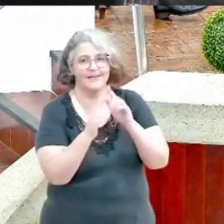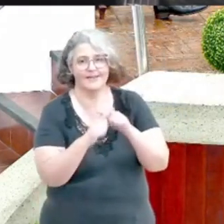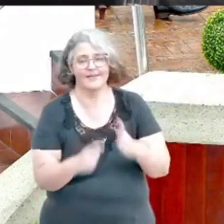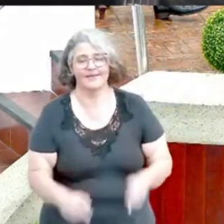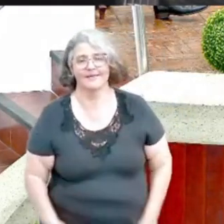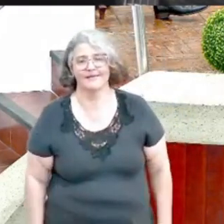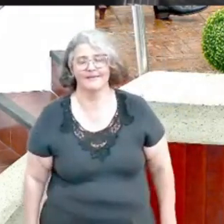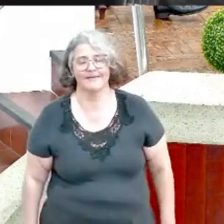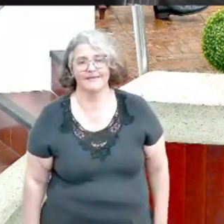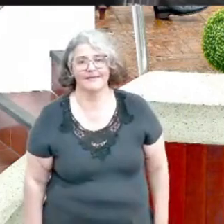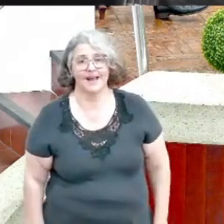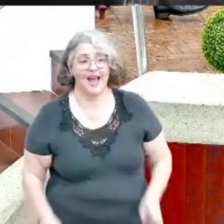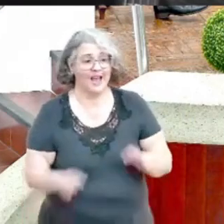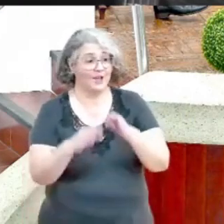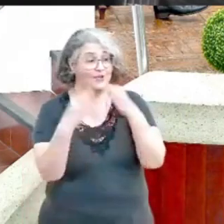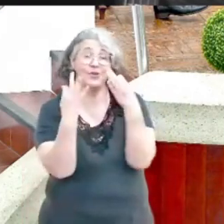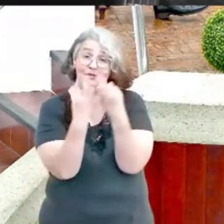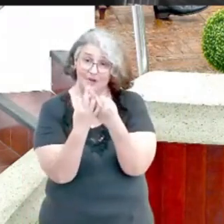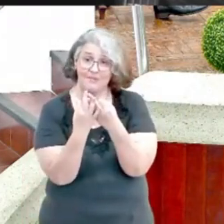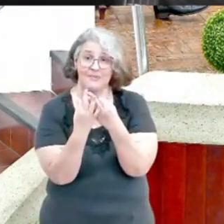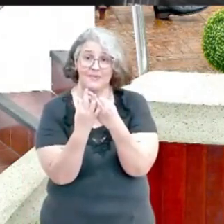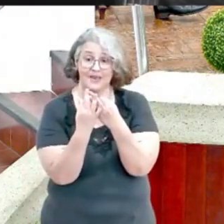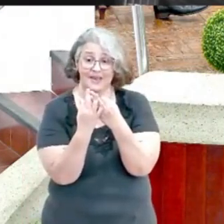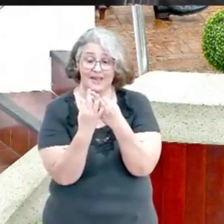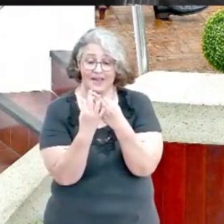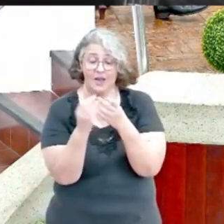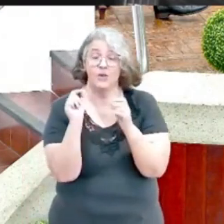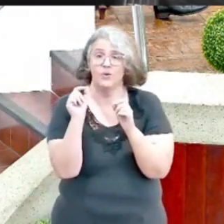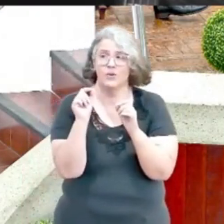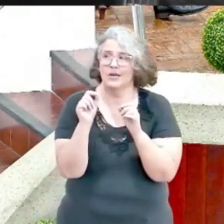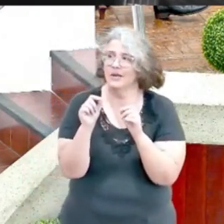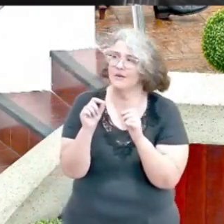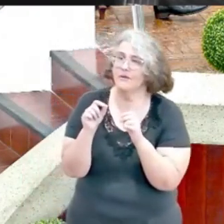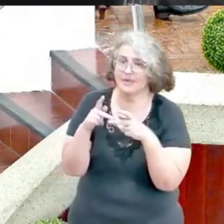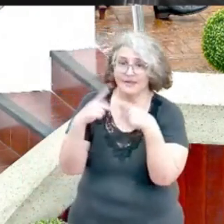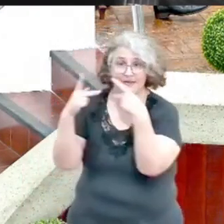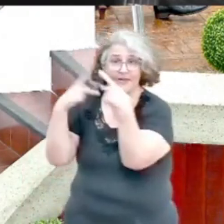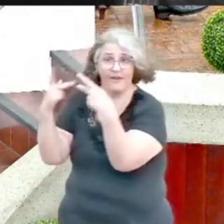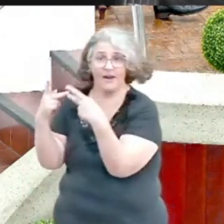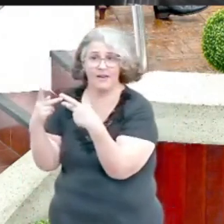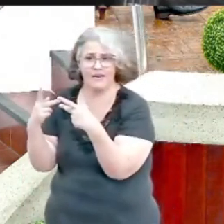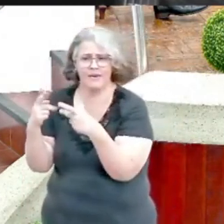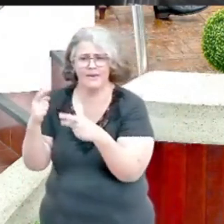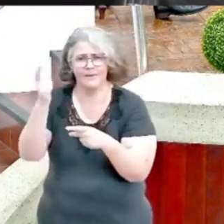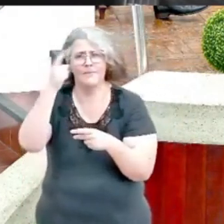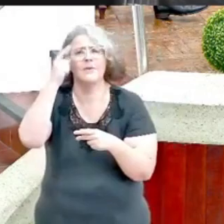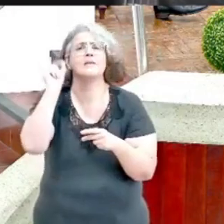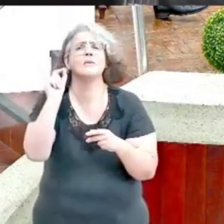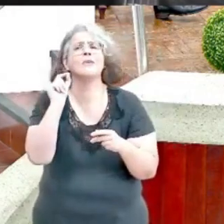Sua família, com base no seu discurso, pensa o quê da igreja?